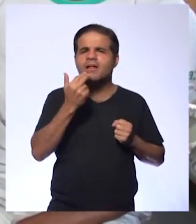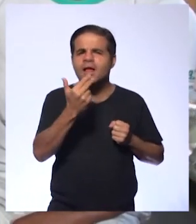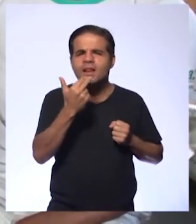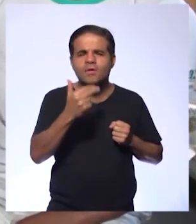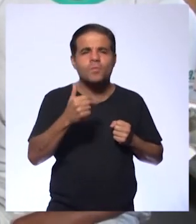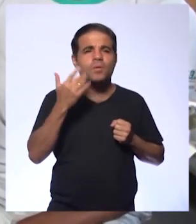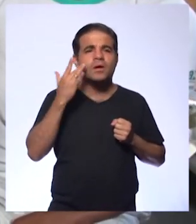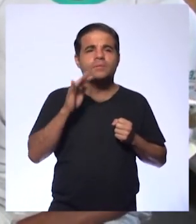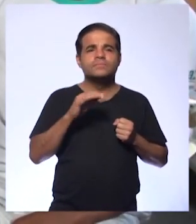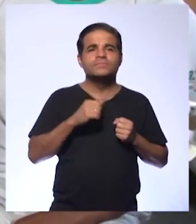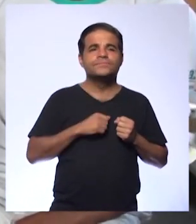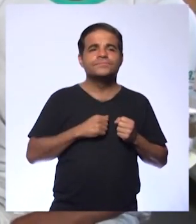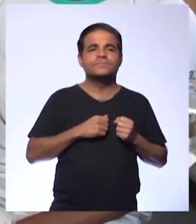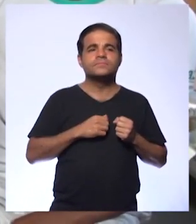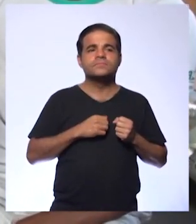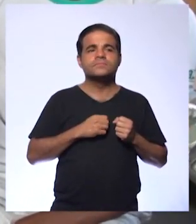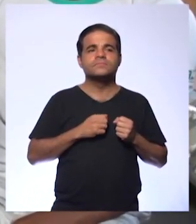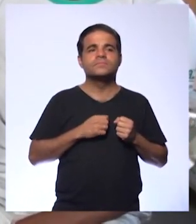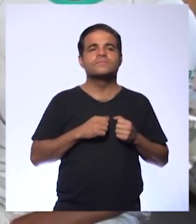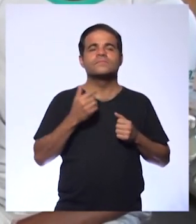que fala. A união é a força.